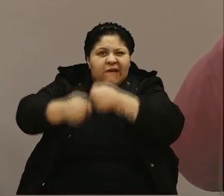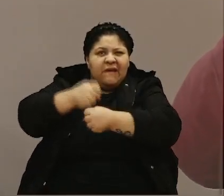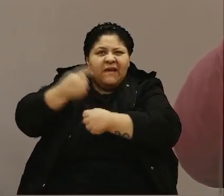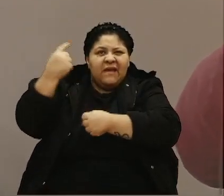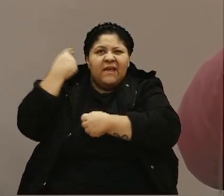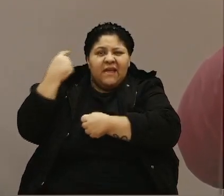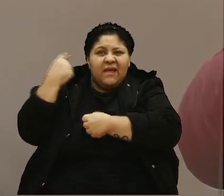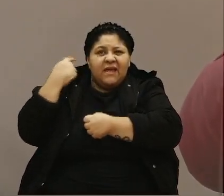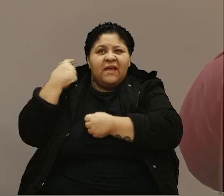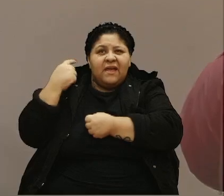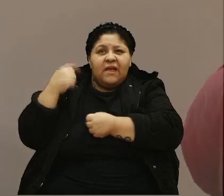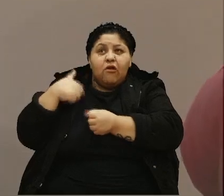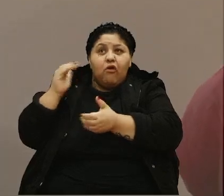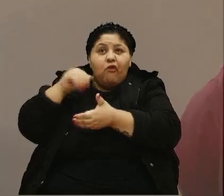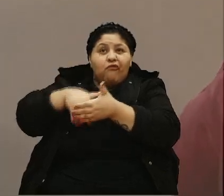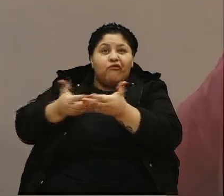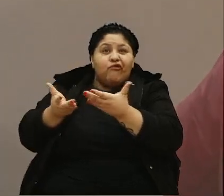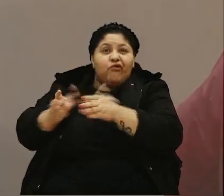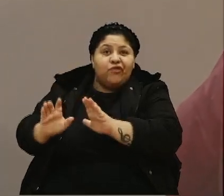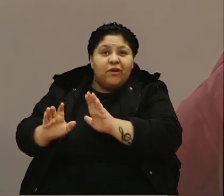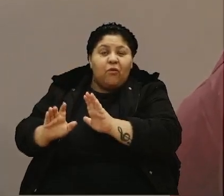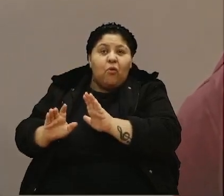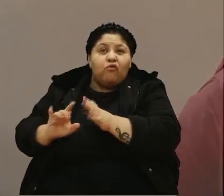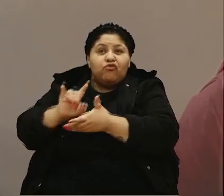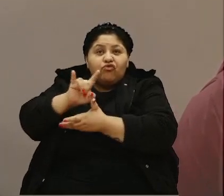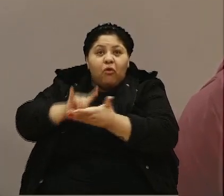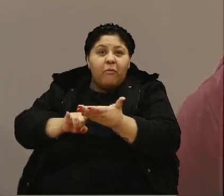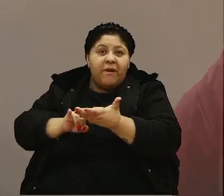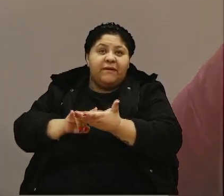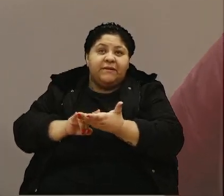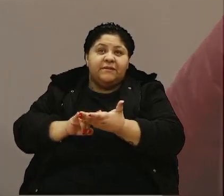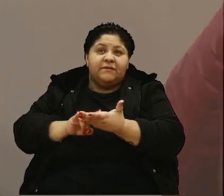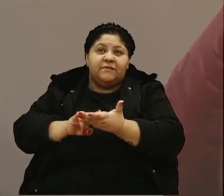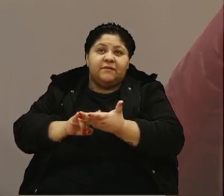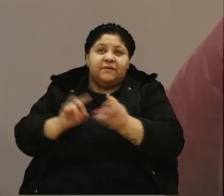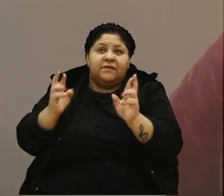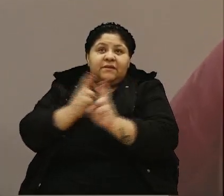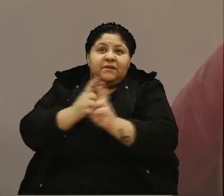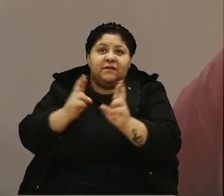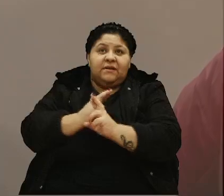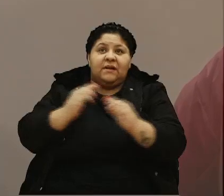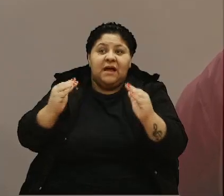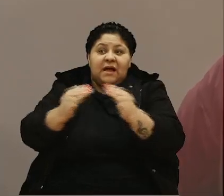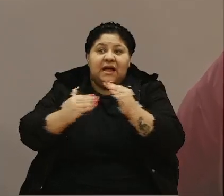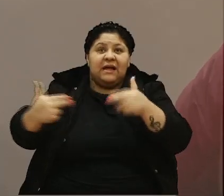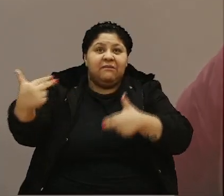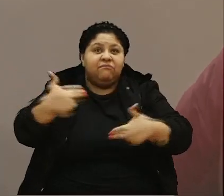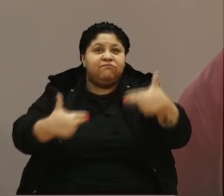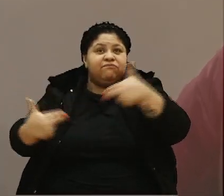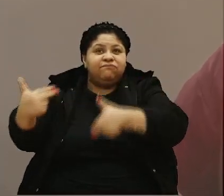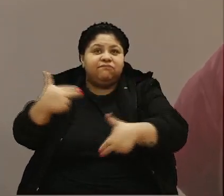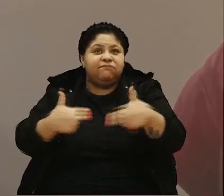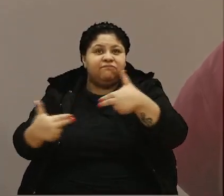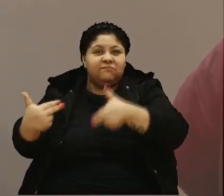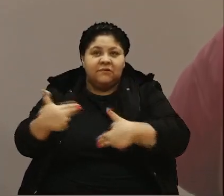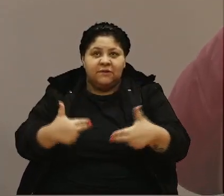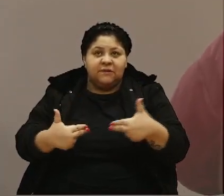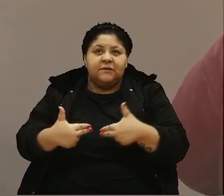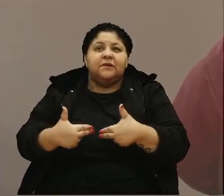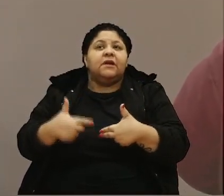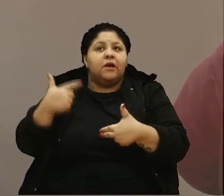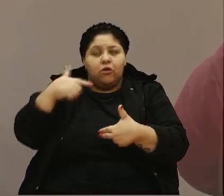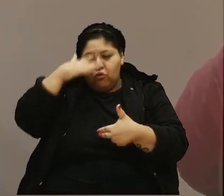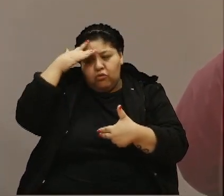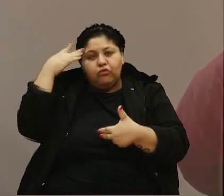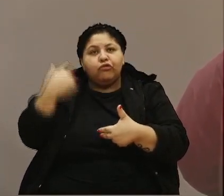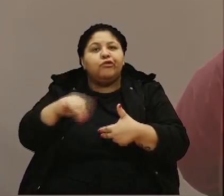o pênalti, porque eu votei contra o próprio parecer, né, em relação às casas de armas, na oportunidade. Apanhei